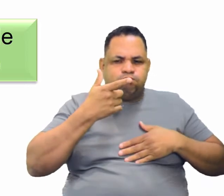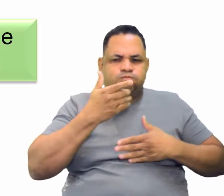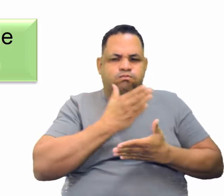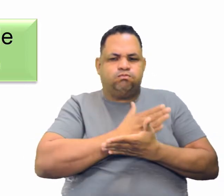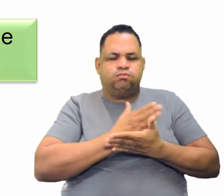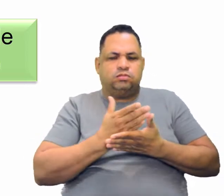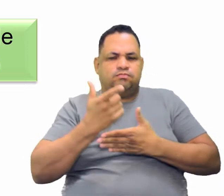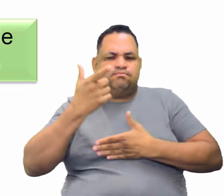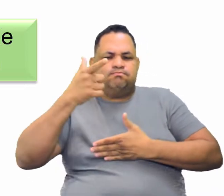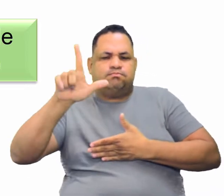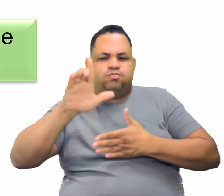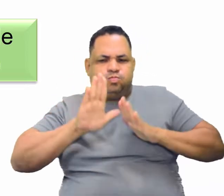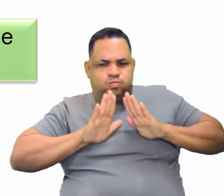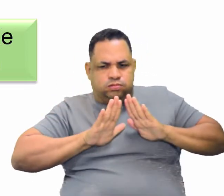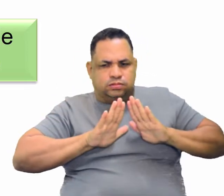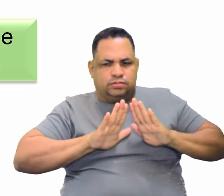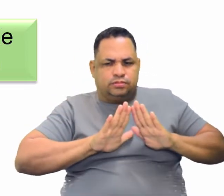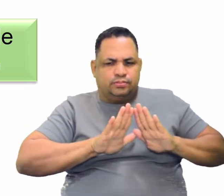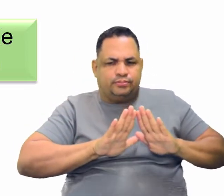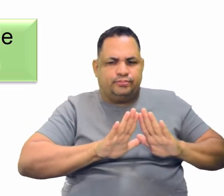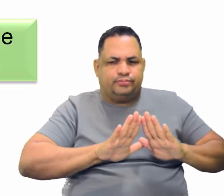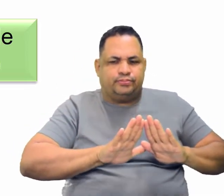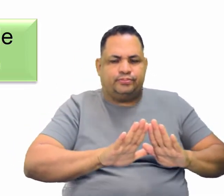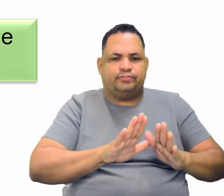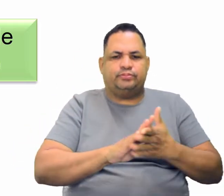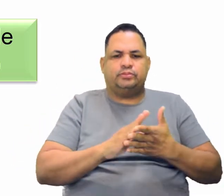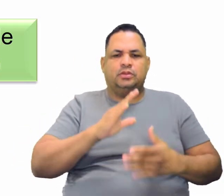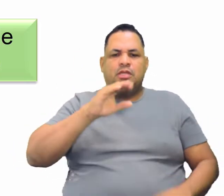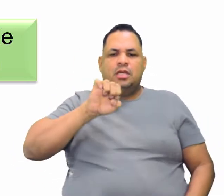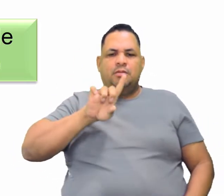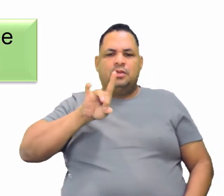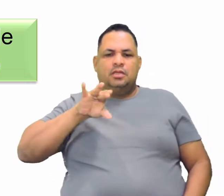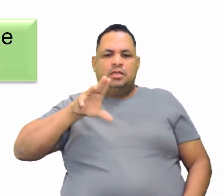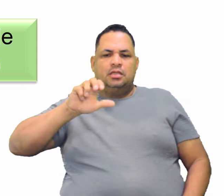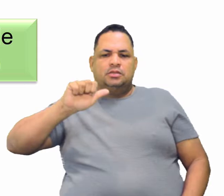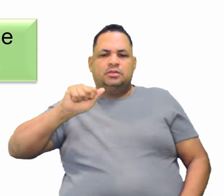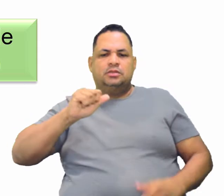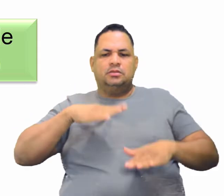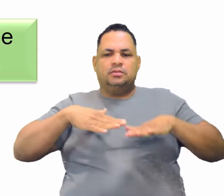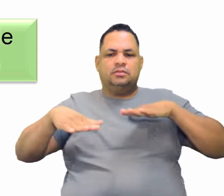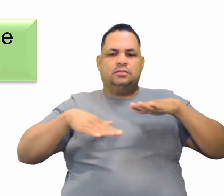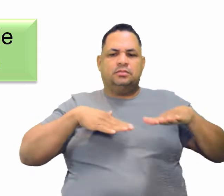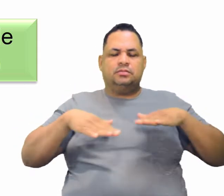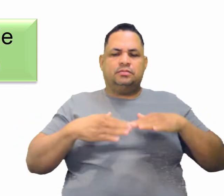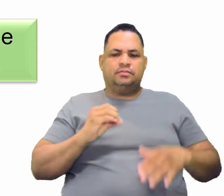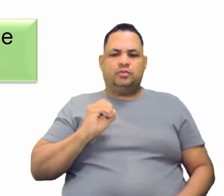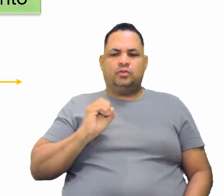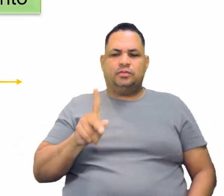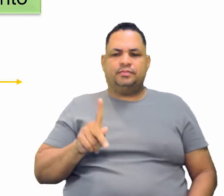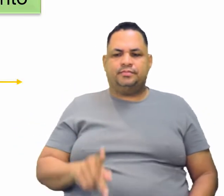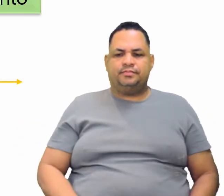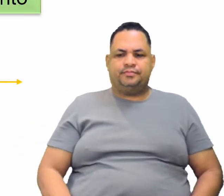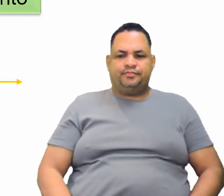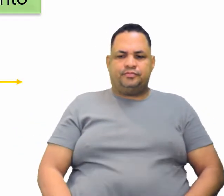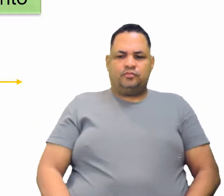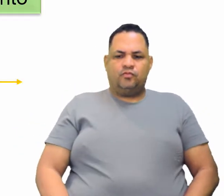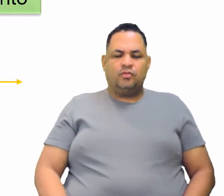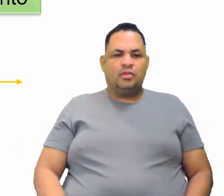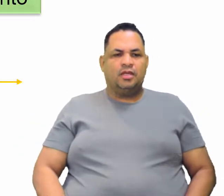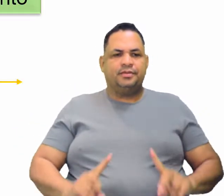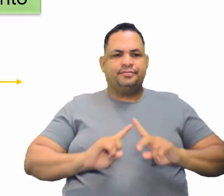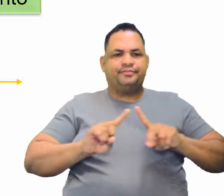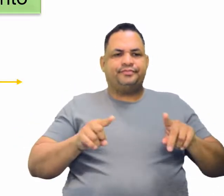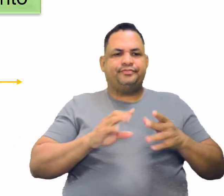a empurrar o objeto, a gente chama de eminência do movimento, tá certo? Ok?